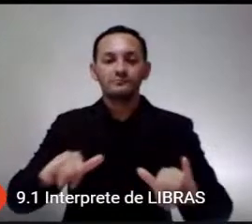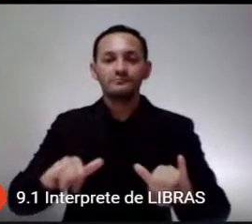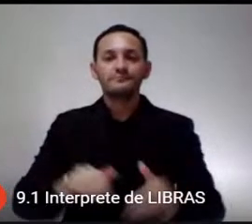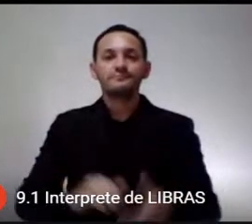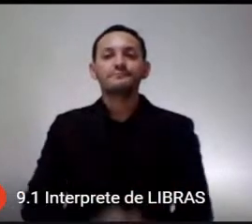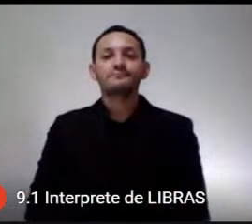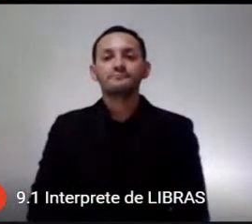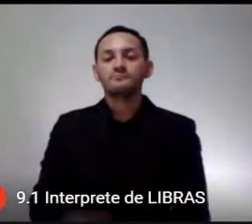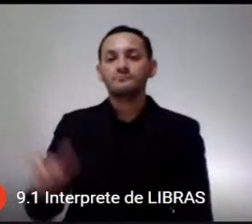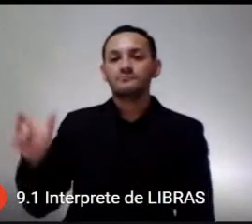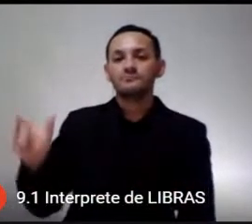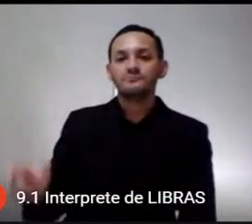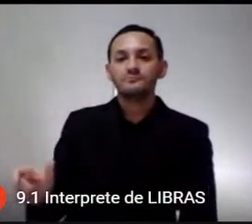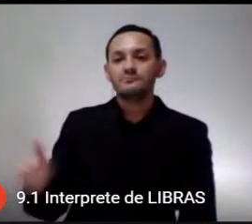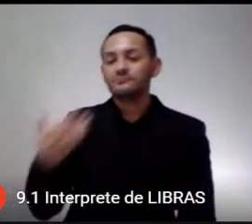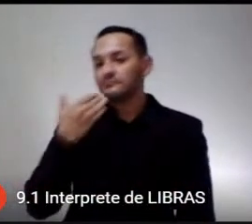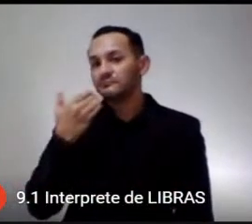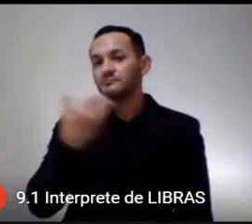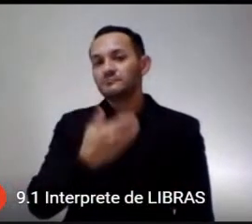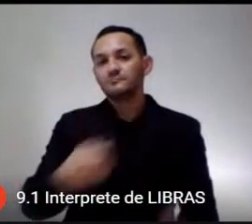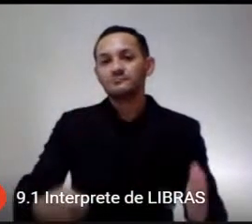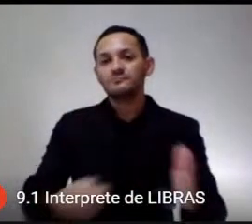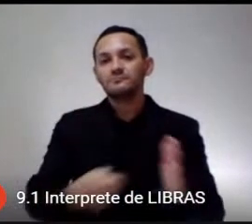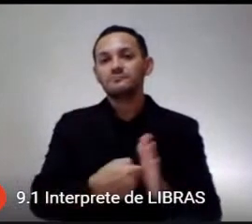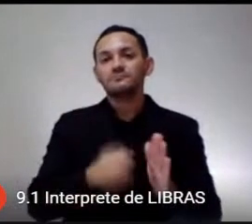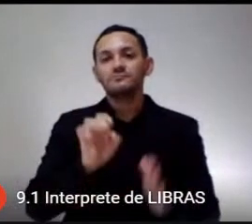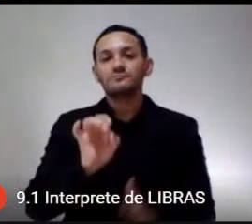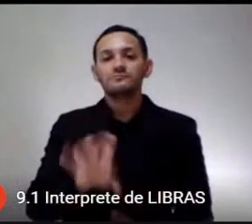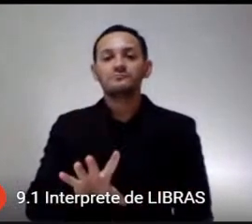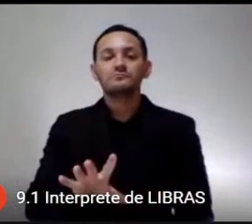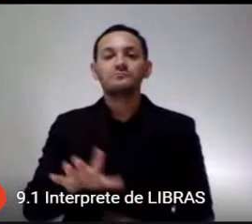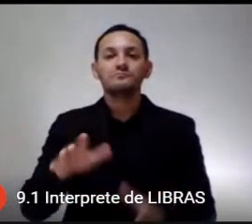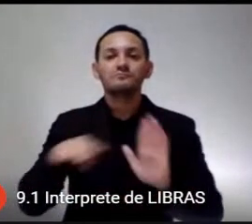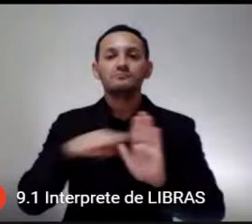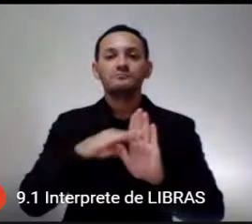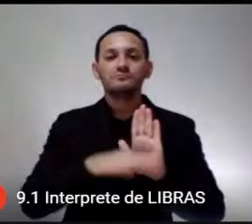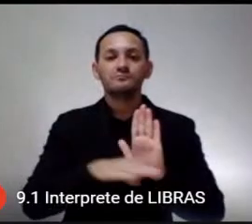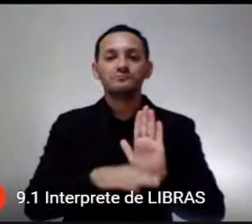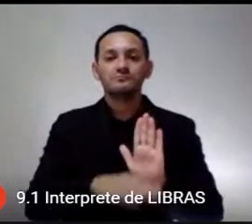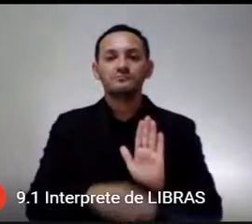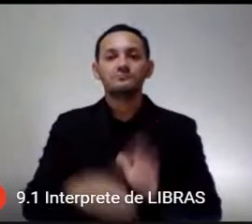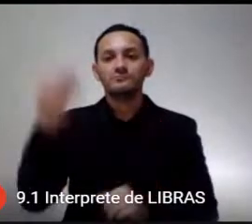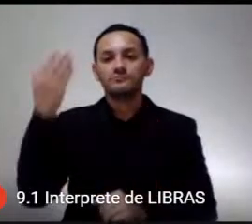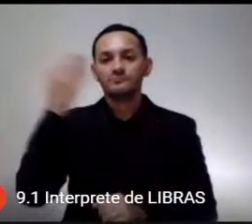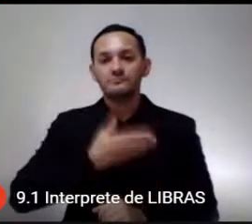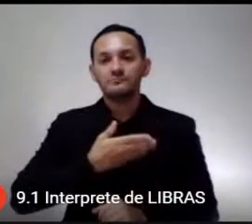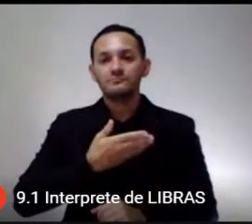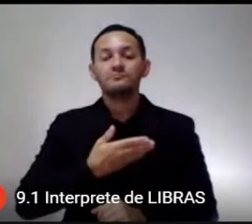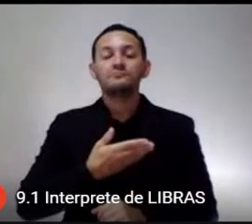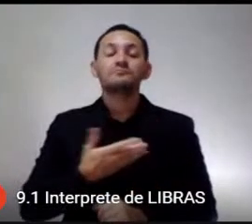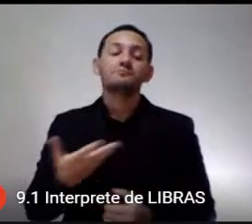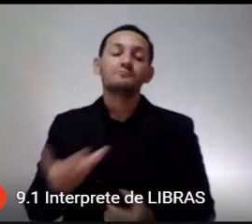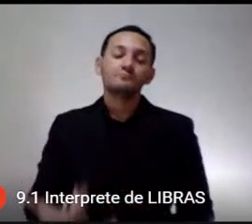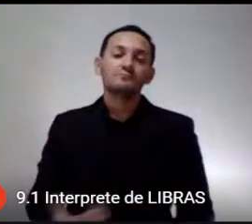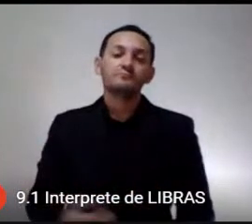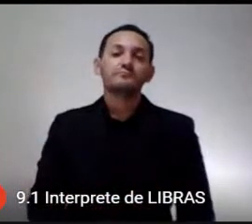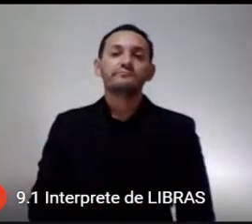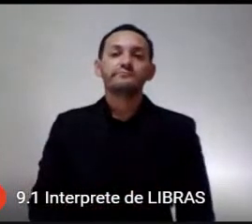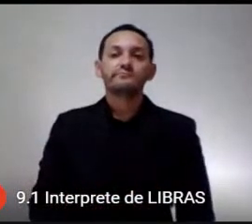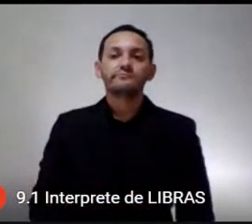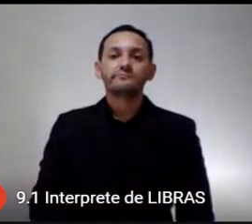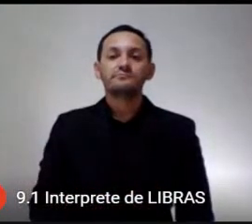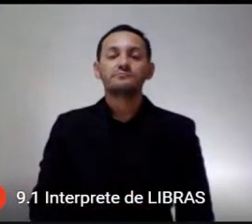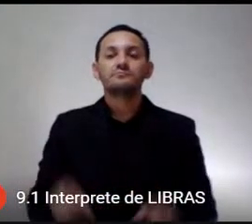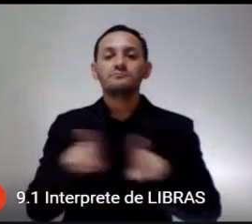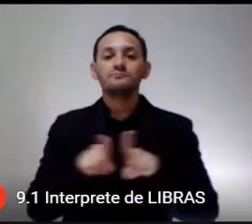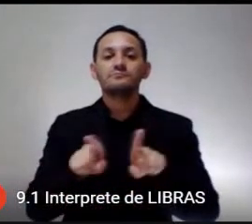recorrente somente apresentou uma ficha de filiação partidária, né, produzindo uma prova unilateral e também